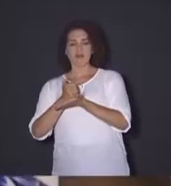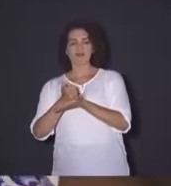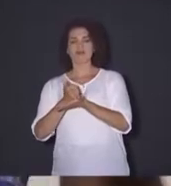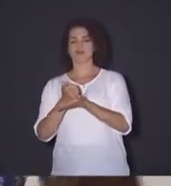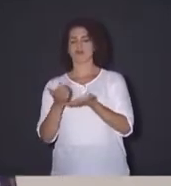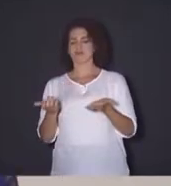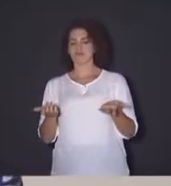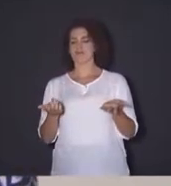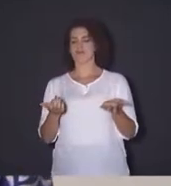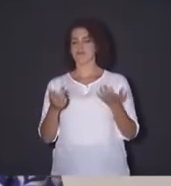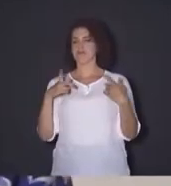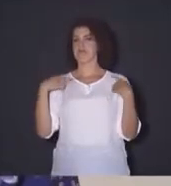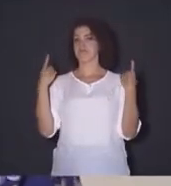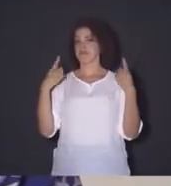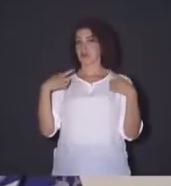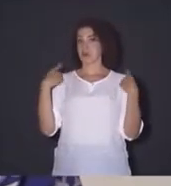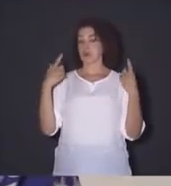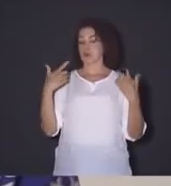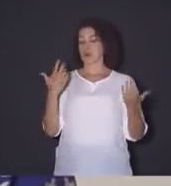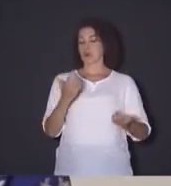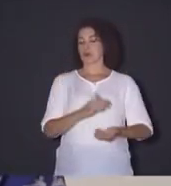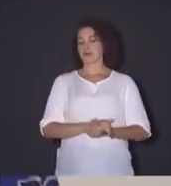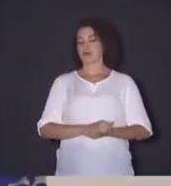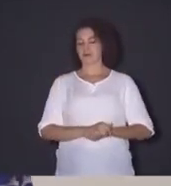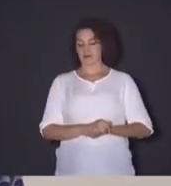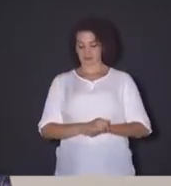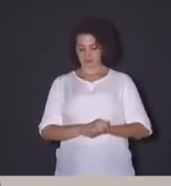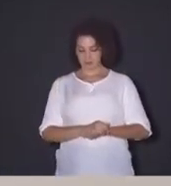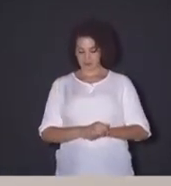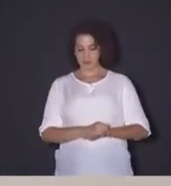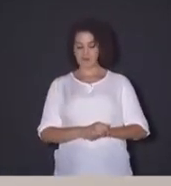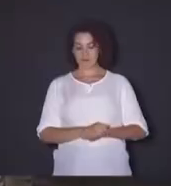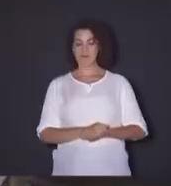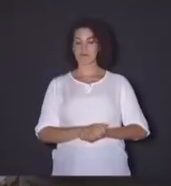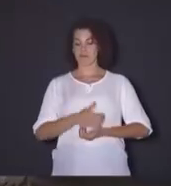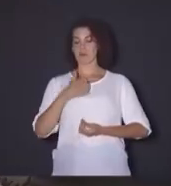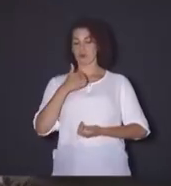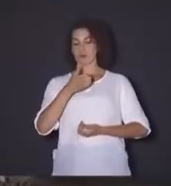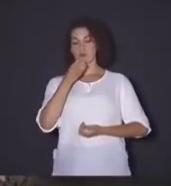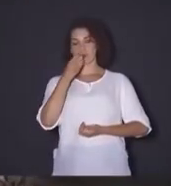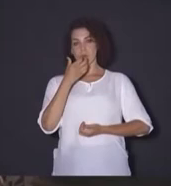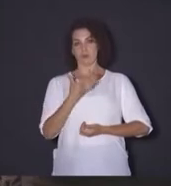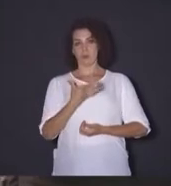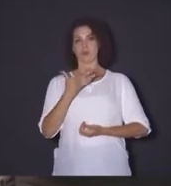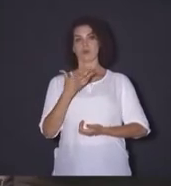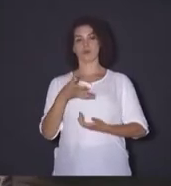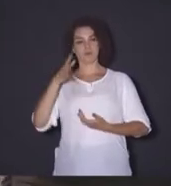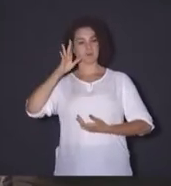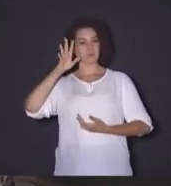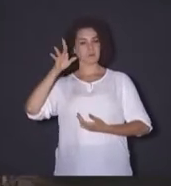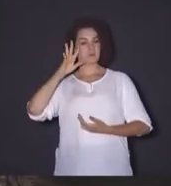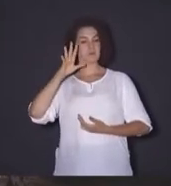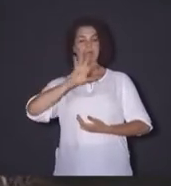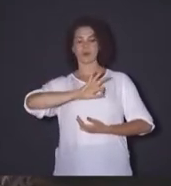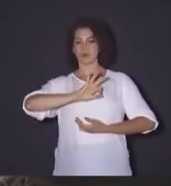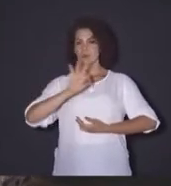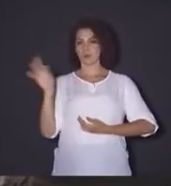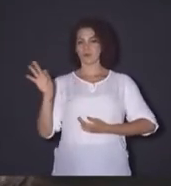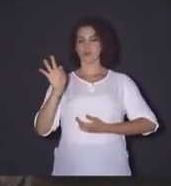loucura né aproveitando a muito legal viu a sua presença aqui com essa exposição belíssima